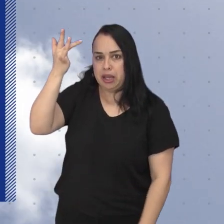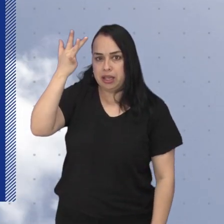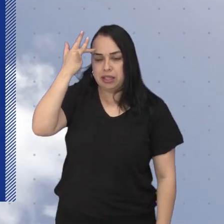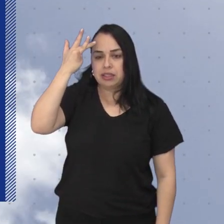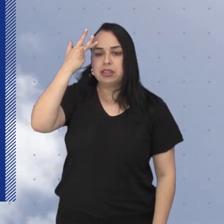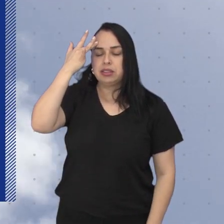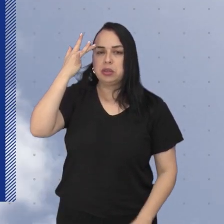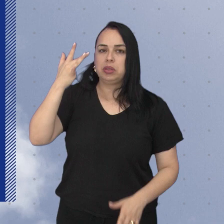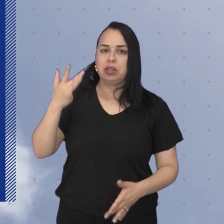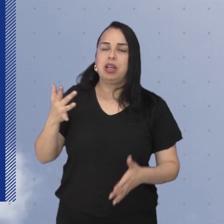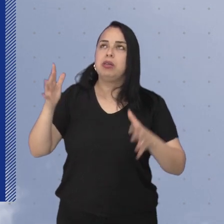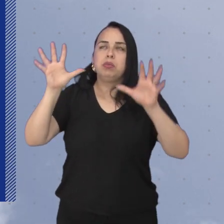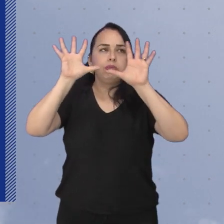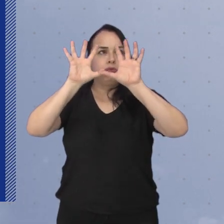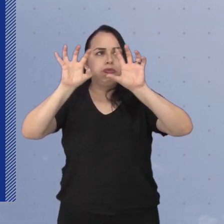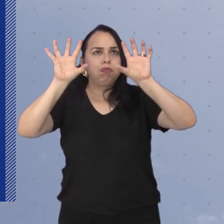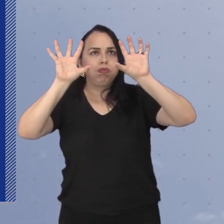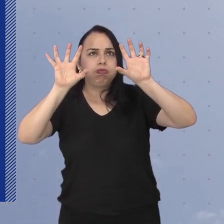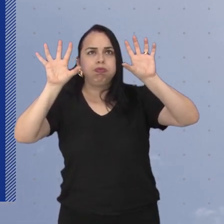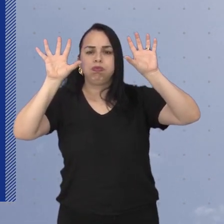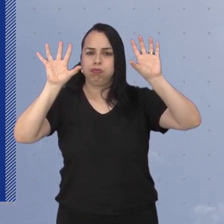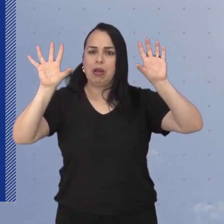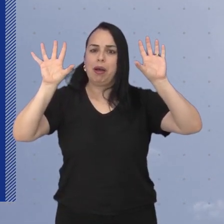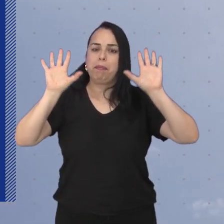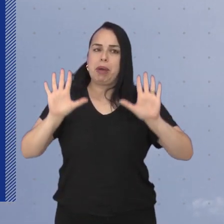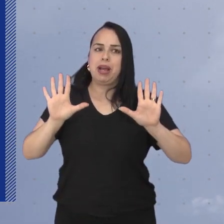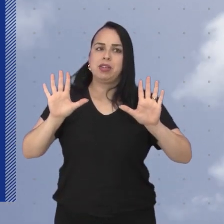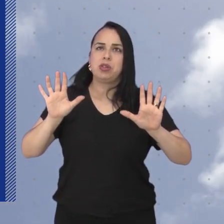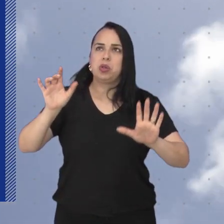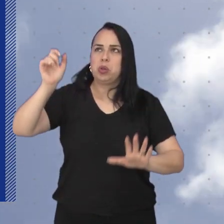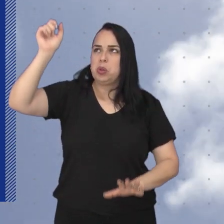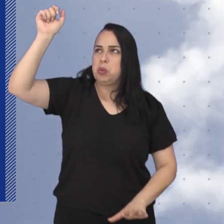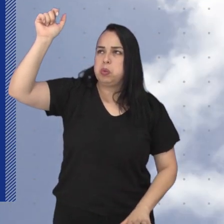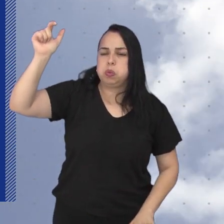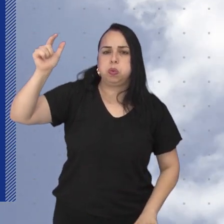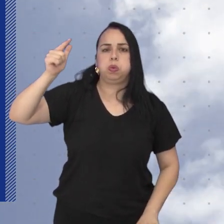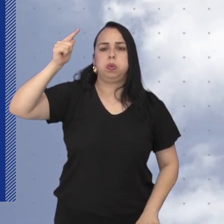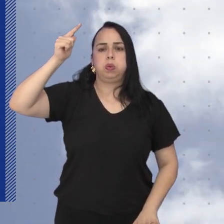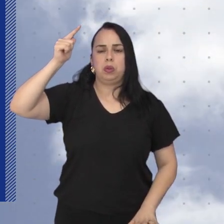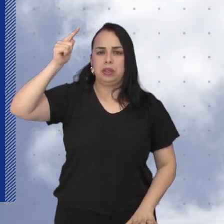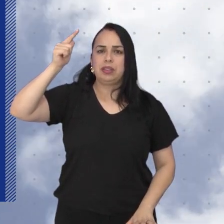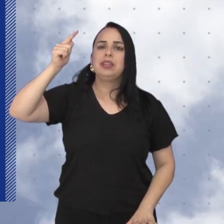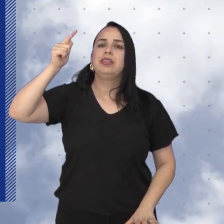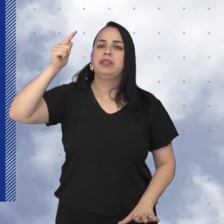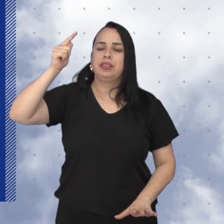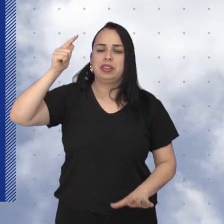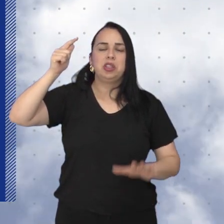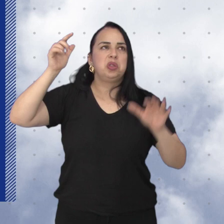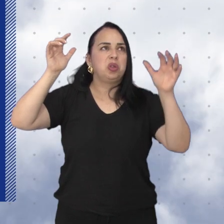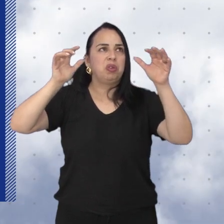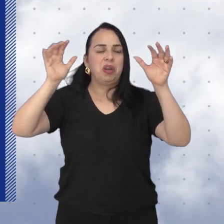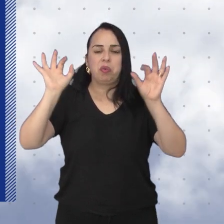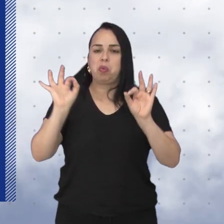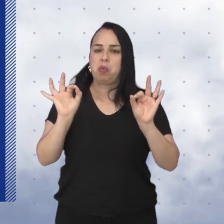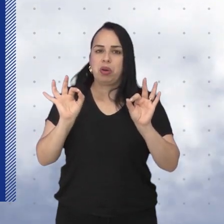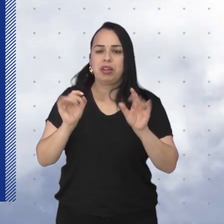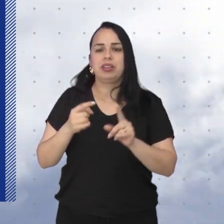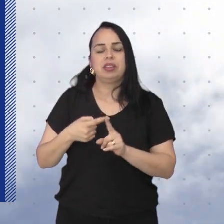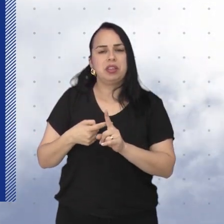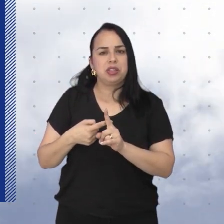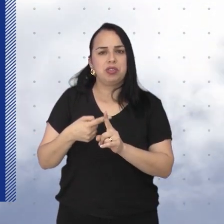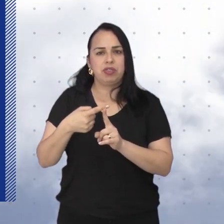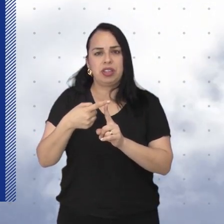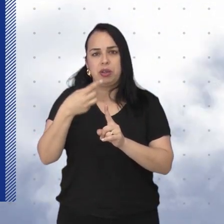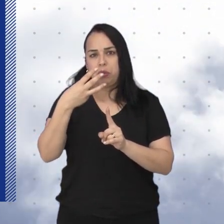amanhã, terça-feira, algumas nuvens aparecem ao fim da tarde, mas o céu fica aberto a maior parte do tempo e há pouca chance de chuva.